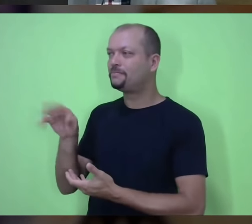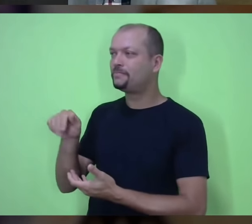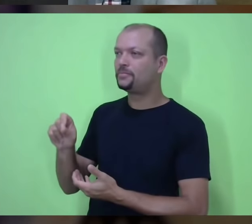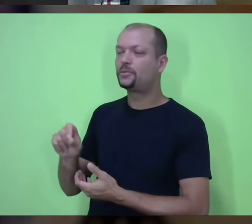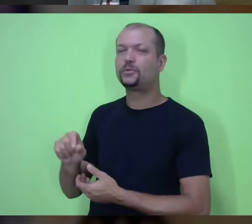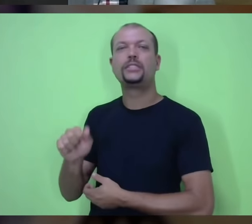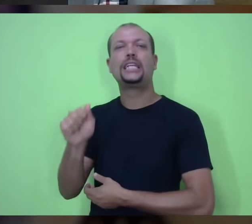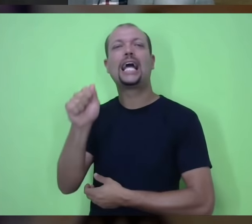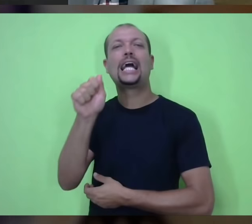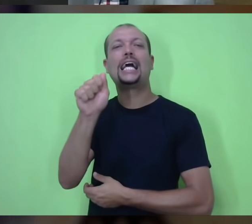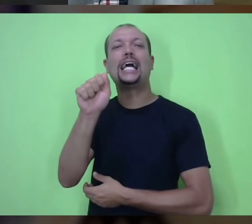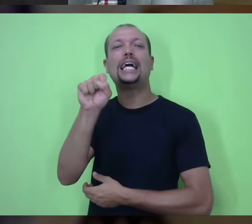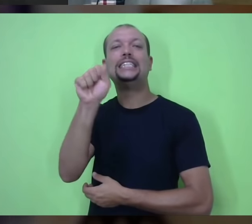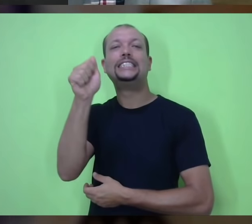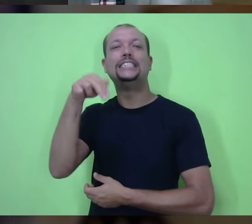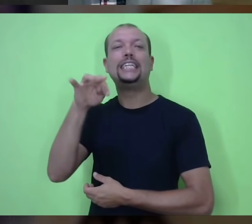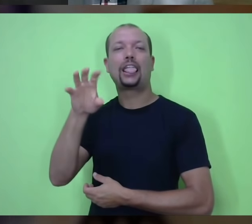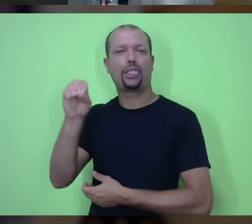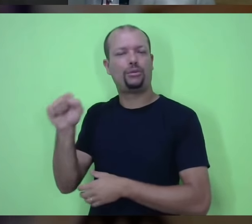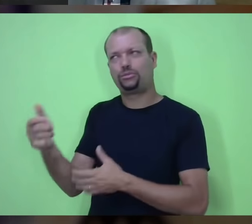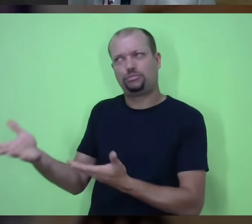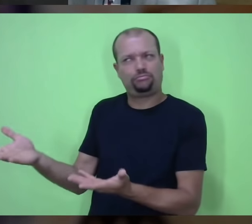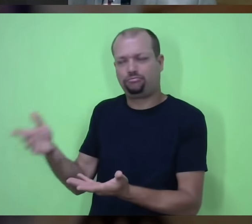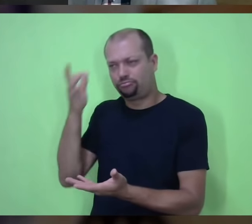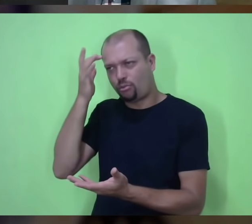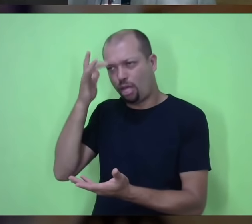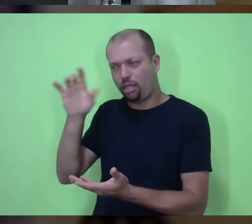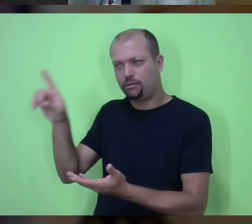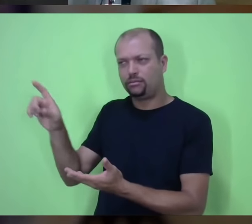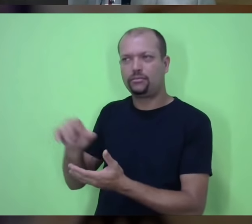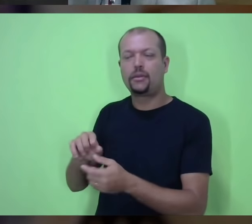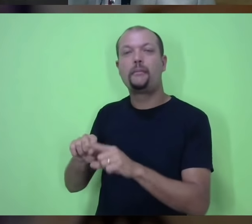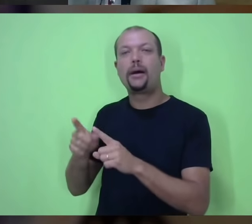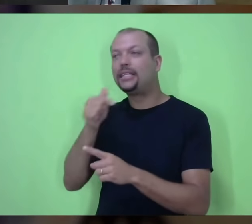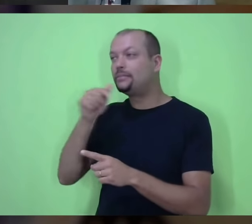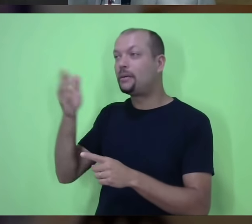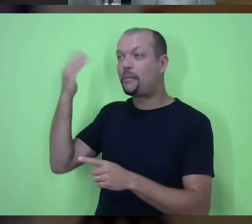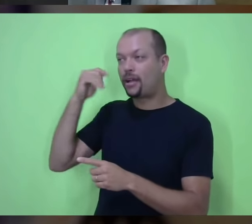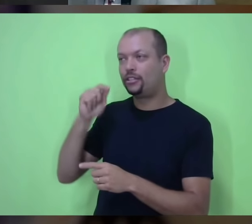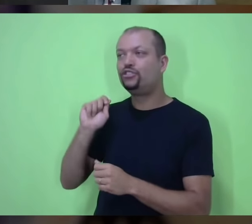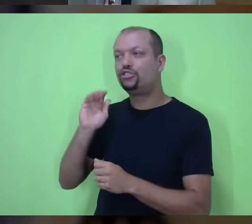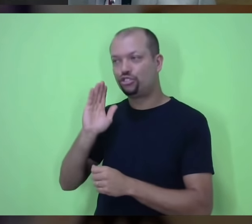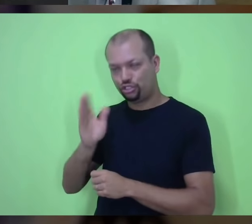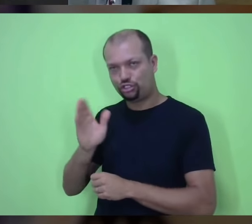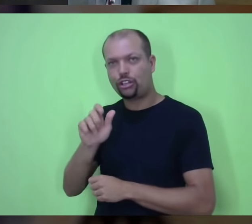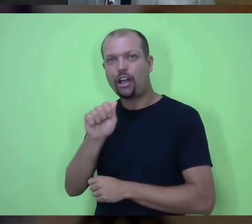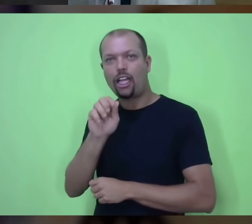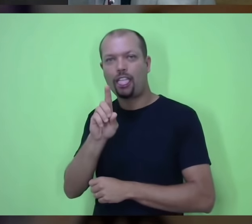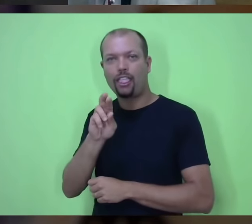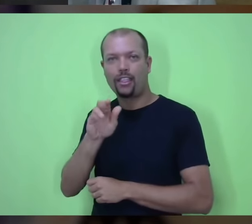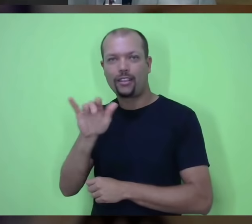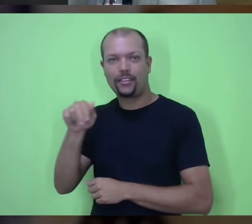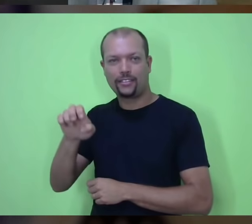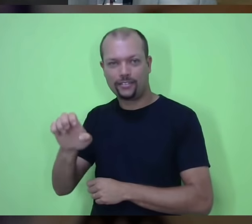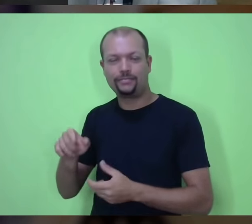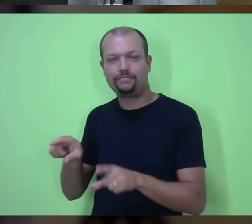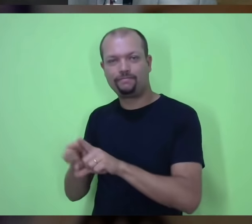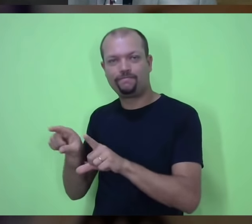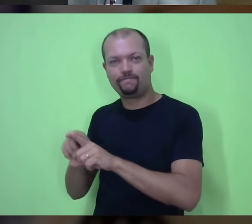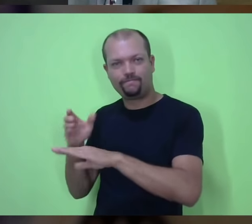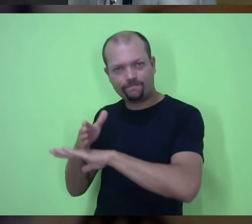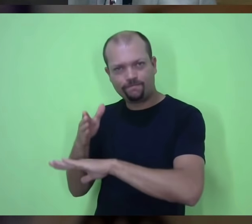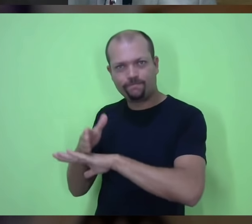que é de Santos, se eu não me engano, ou Praia Grande, depois ele me corrige. Mas semana passada tivemos com o pastor Adriano Mille e o pastor Vinícius